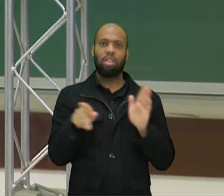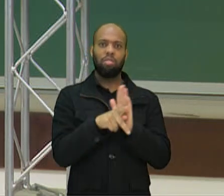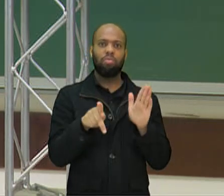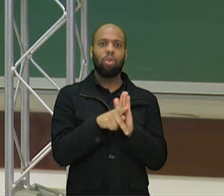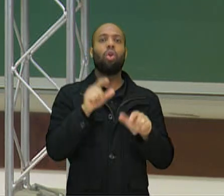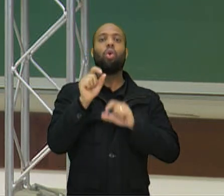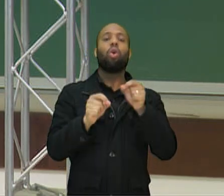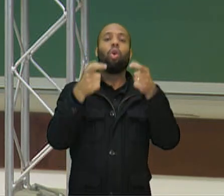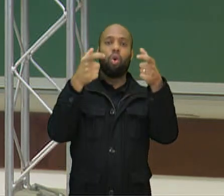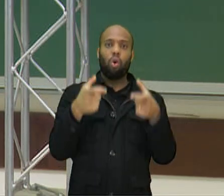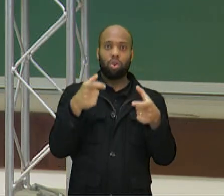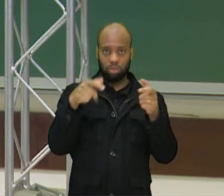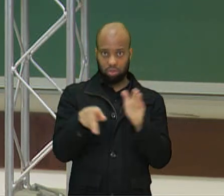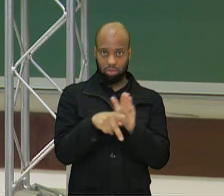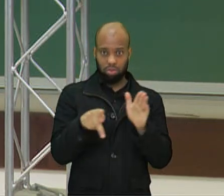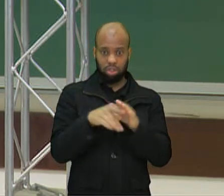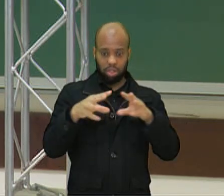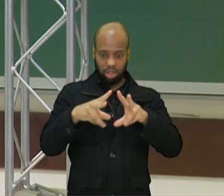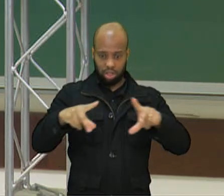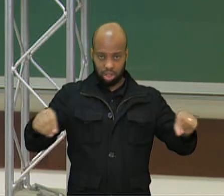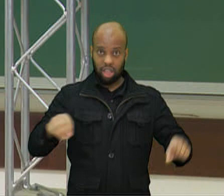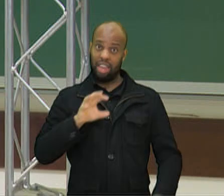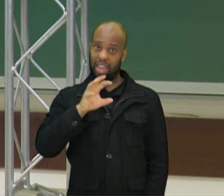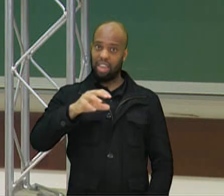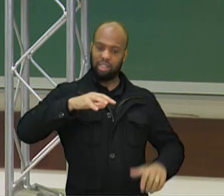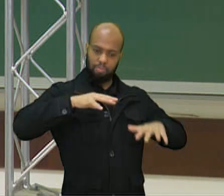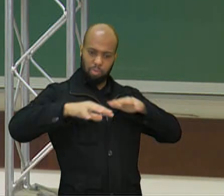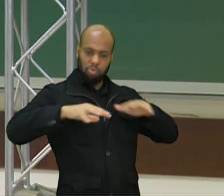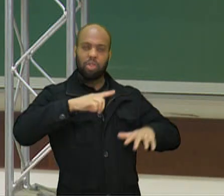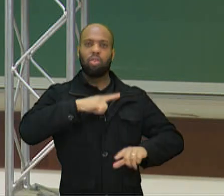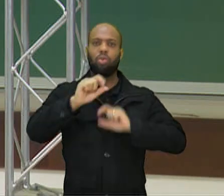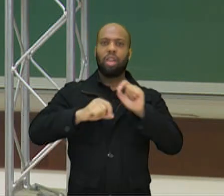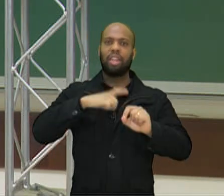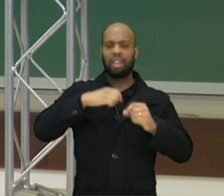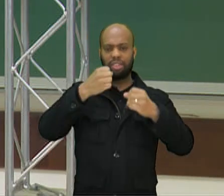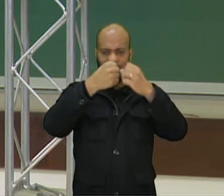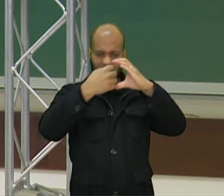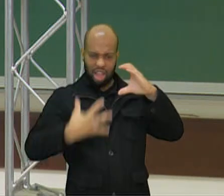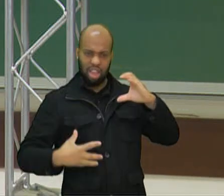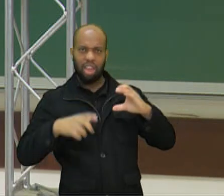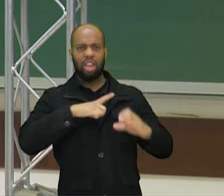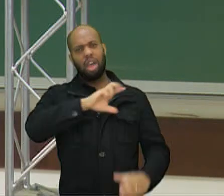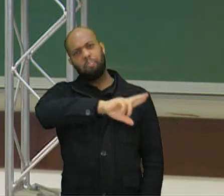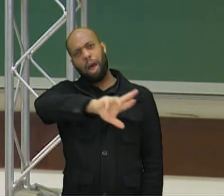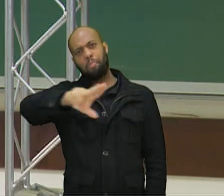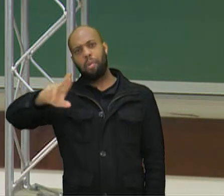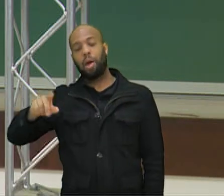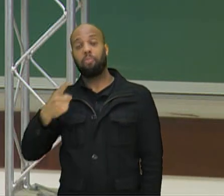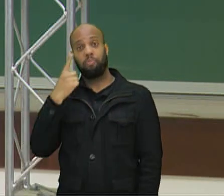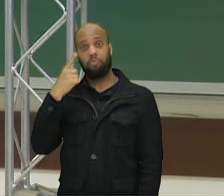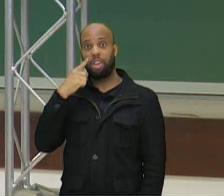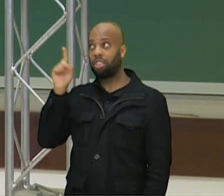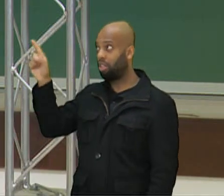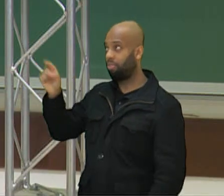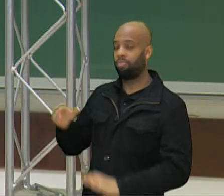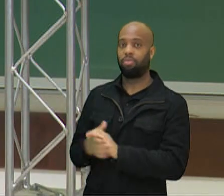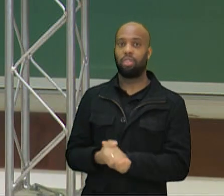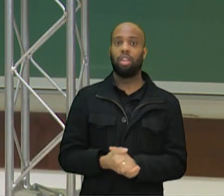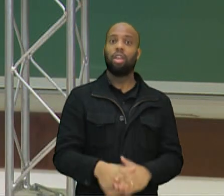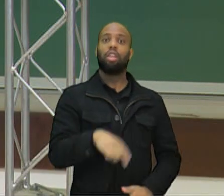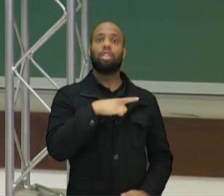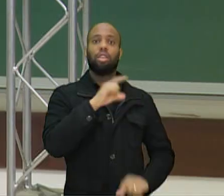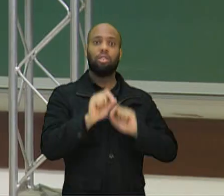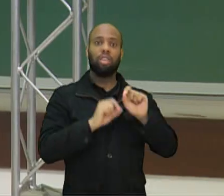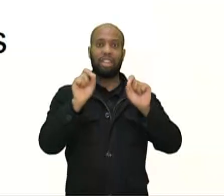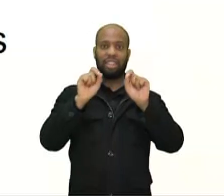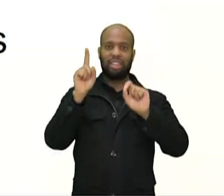atmosfera terrestre. E esse movimento ele é caracterizado por várias etapas. Se você olhar na tela, você vai ver ali que o